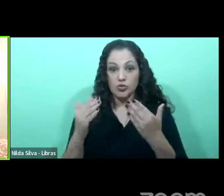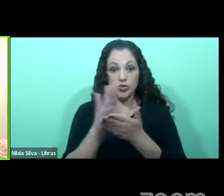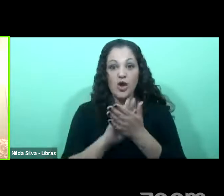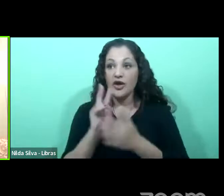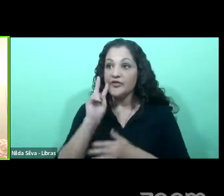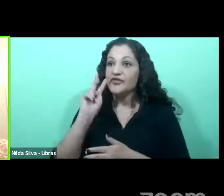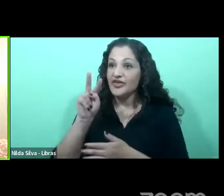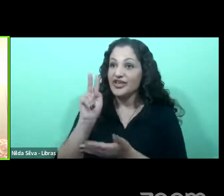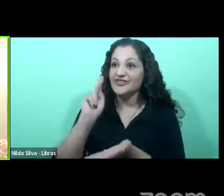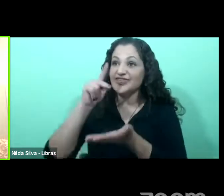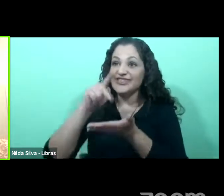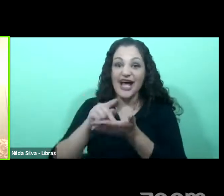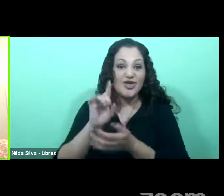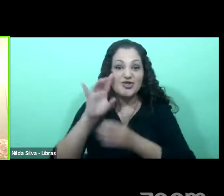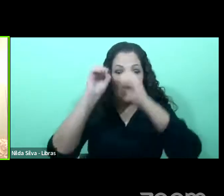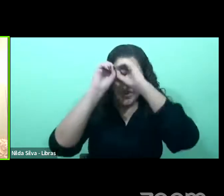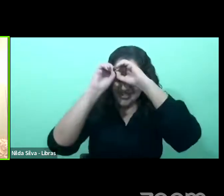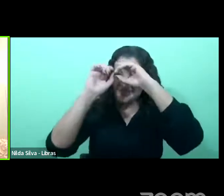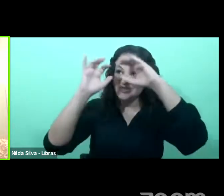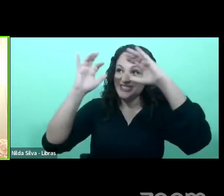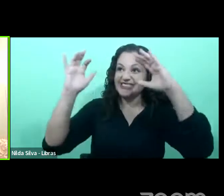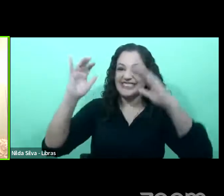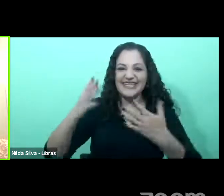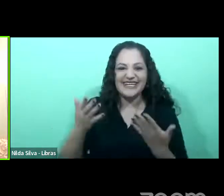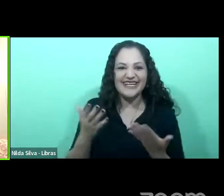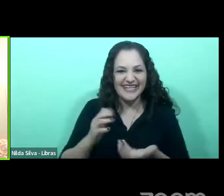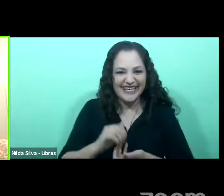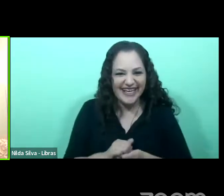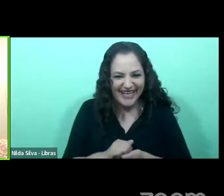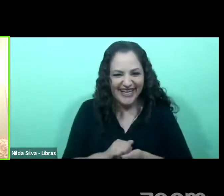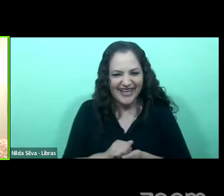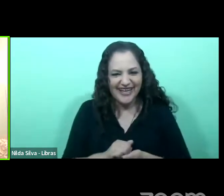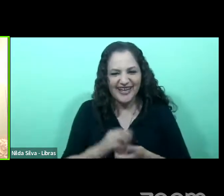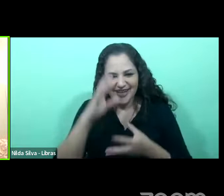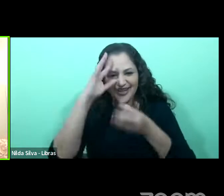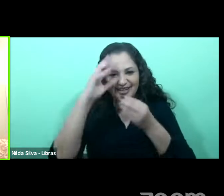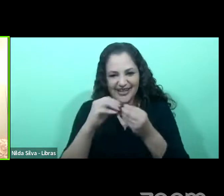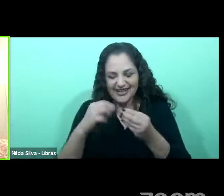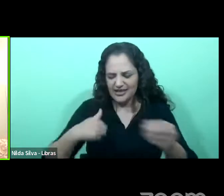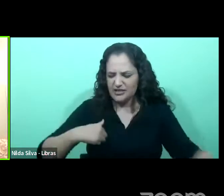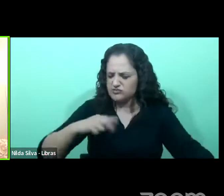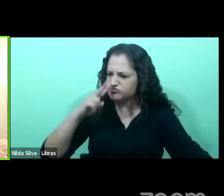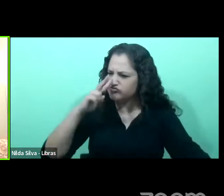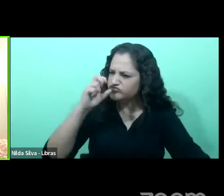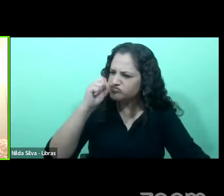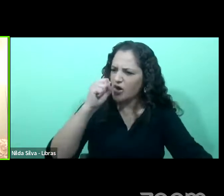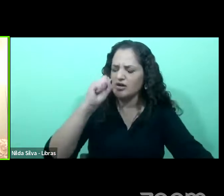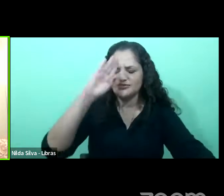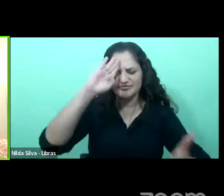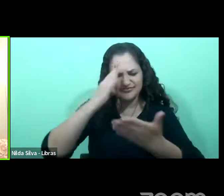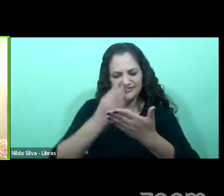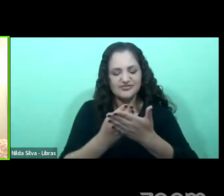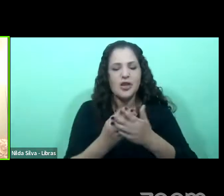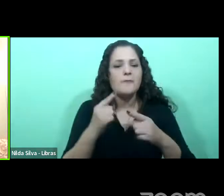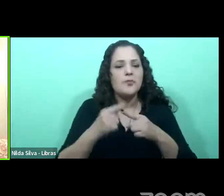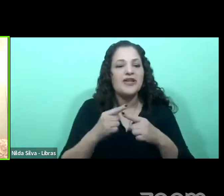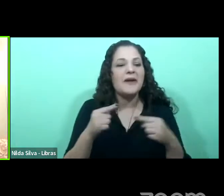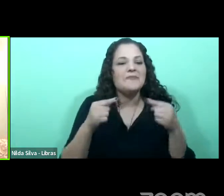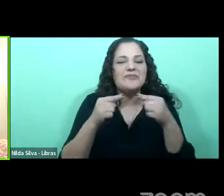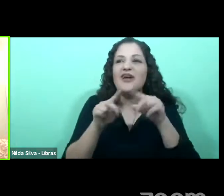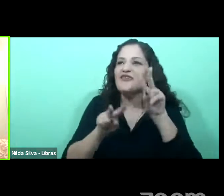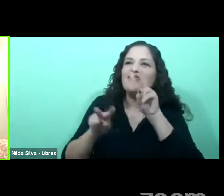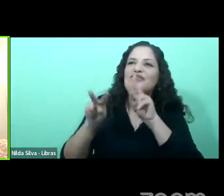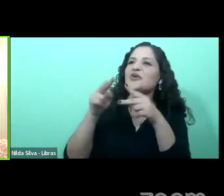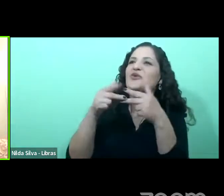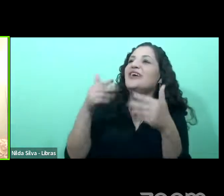imaginários, que só eram imaginários para mim, né? Então, acho que é com essa força que a gente deve crer ver o invisível e, ao mesmo tempo, que